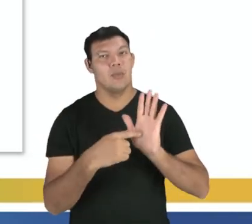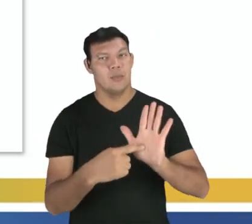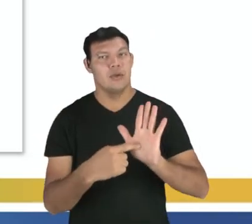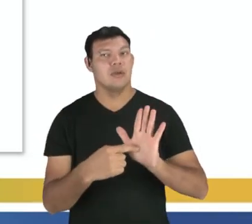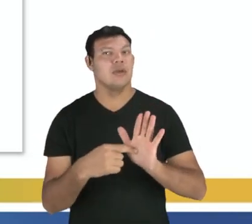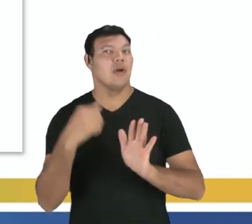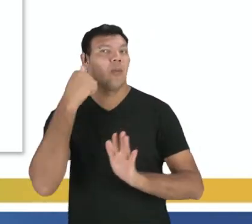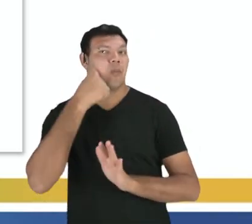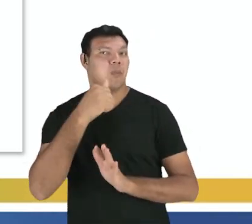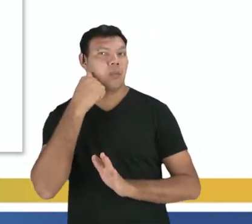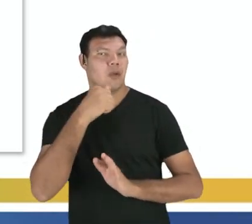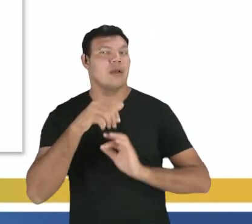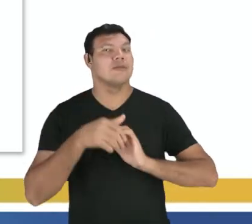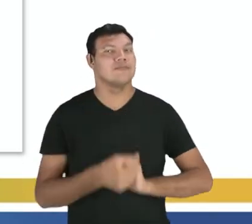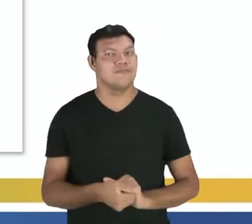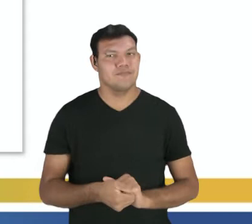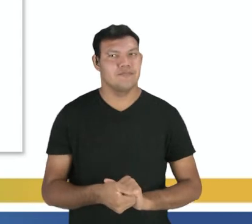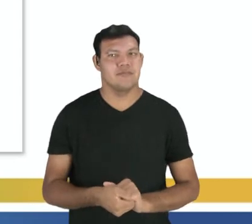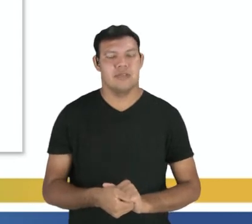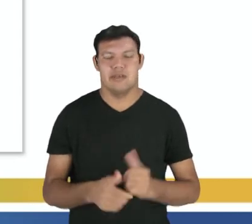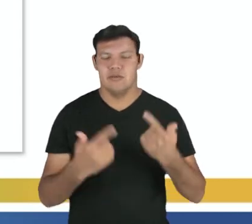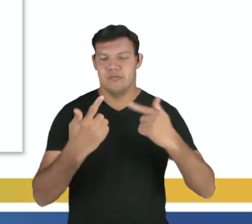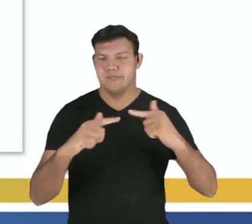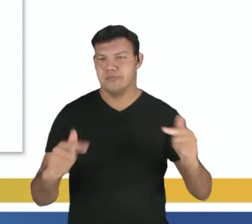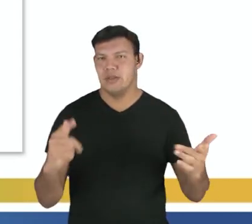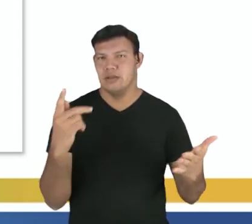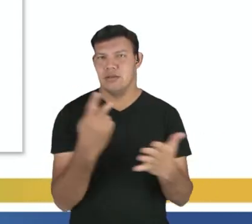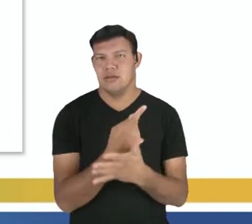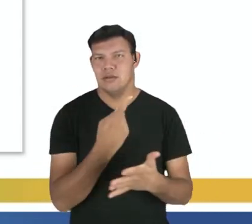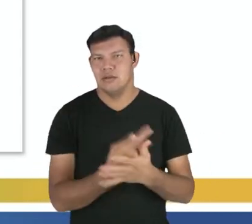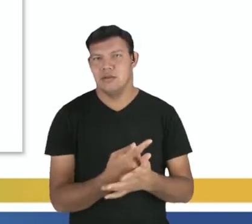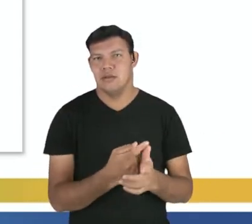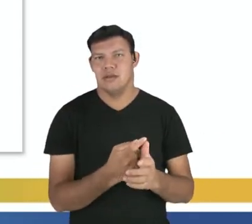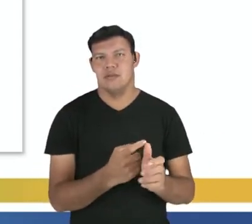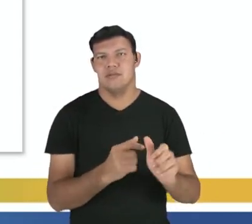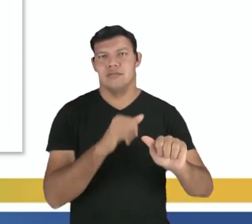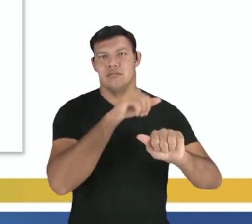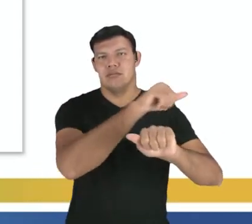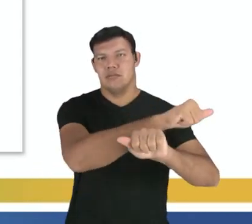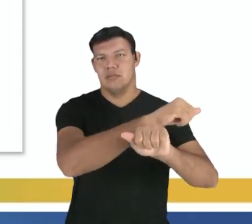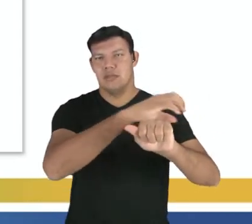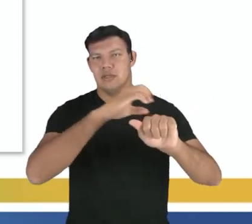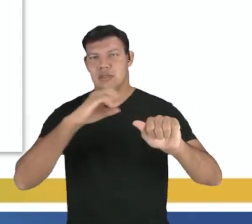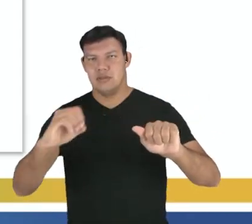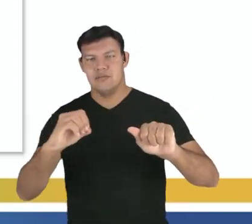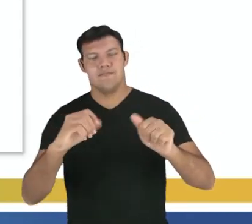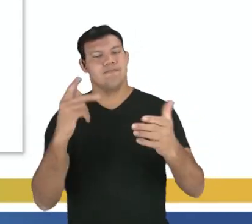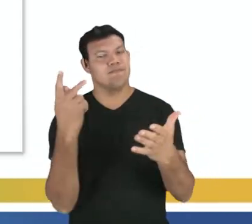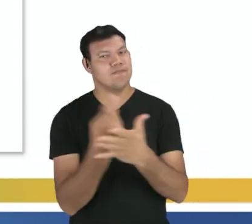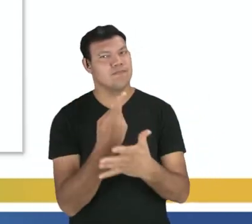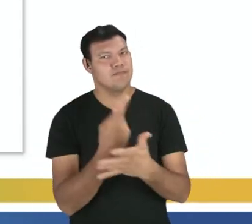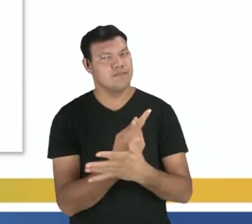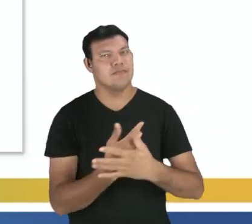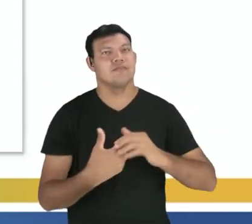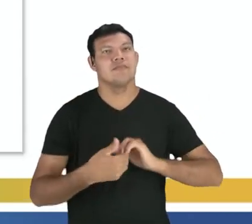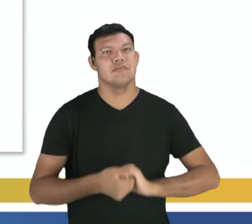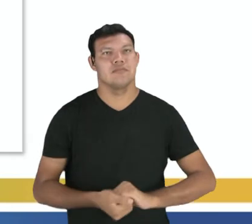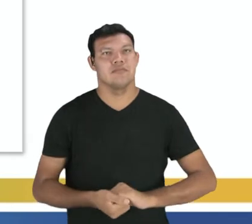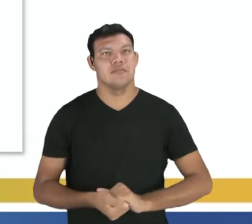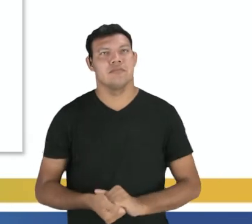gramática normativa, você usar o artigo depois do cujo. Cujo o,